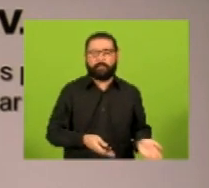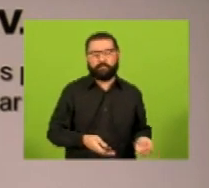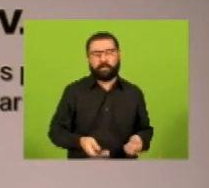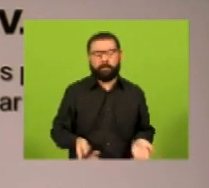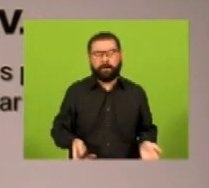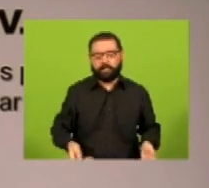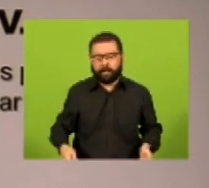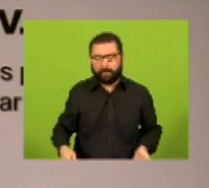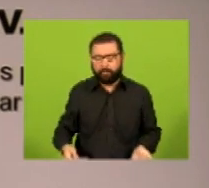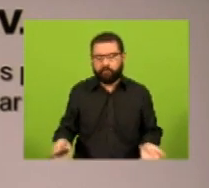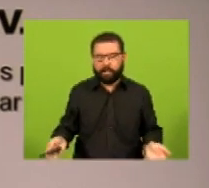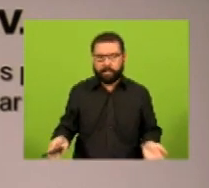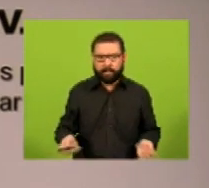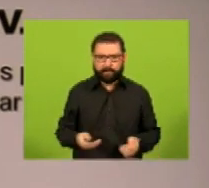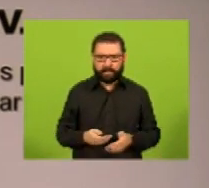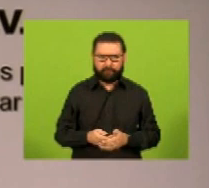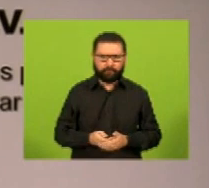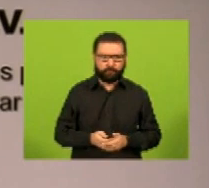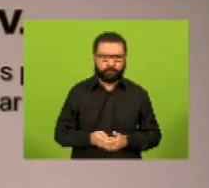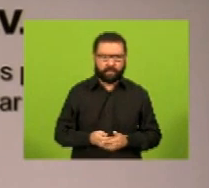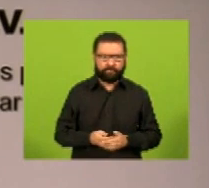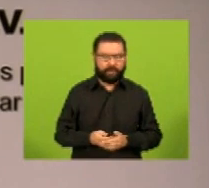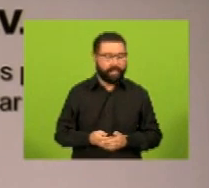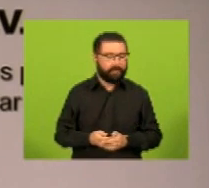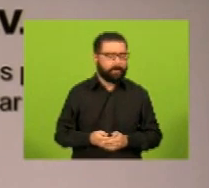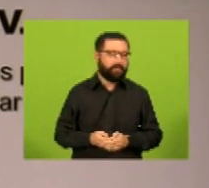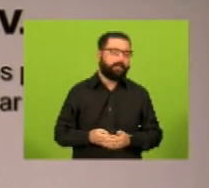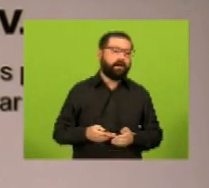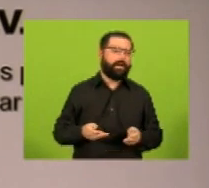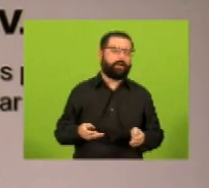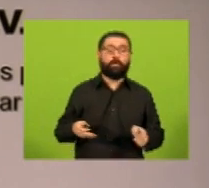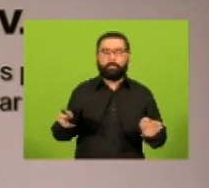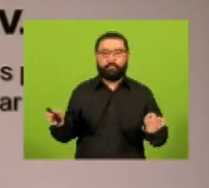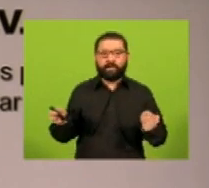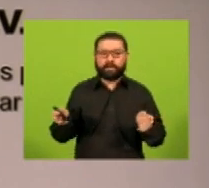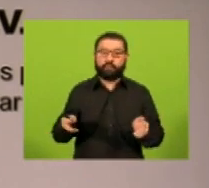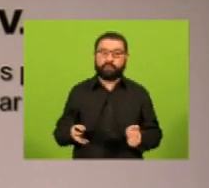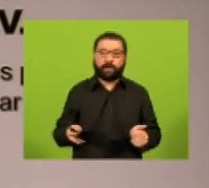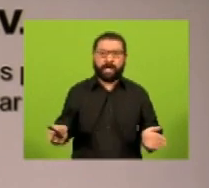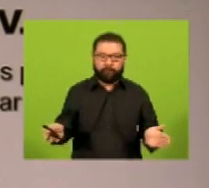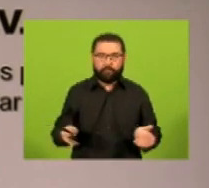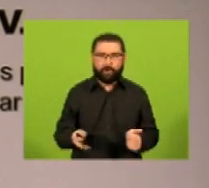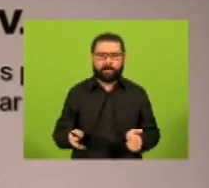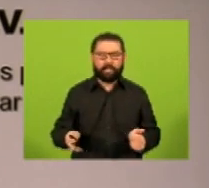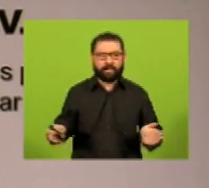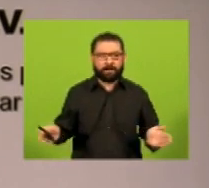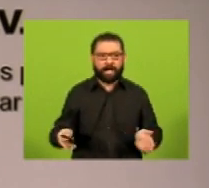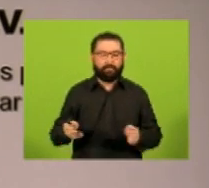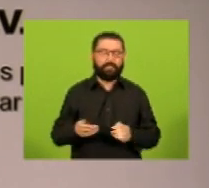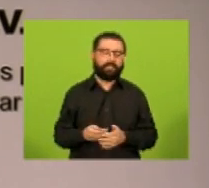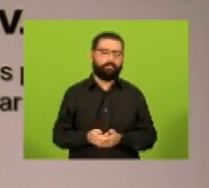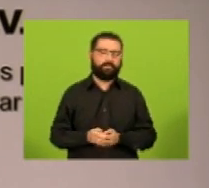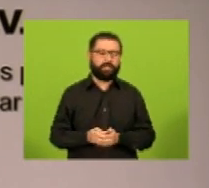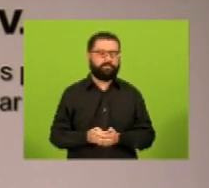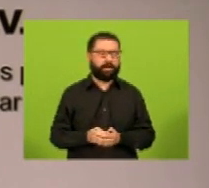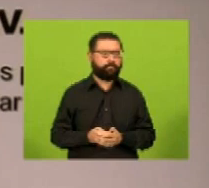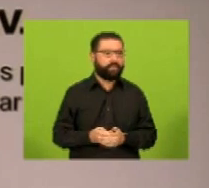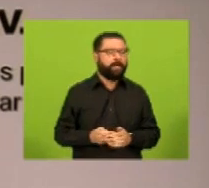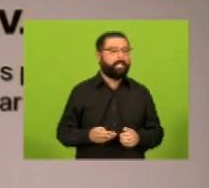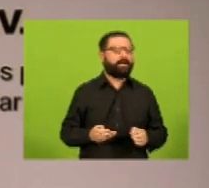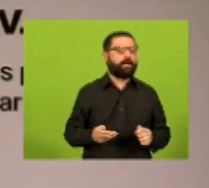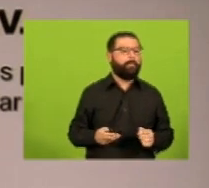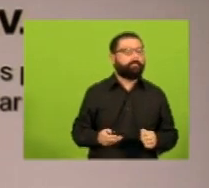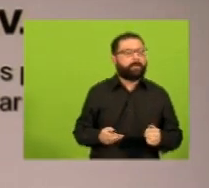um trato também na rua do café, né? Com um pulverizador de barra menor, né? Que caiba ali na rua de